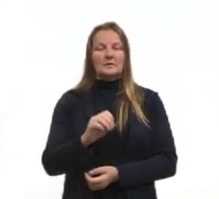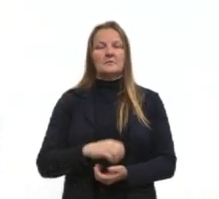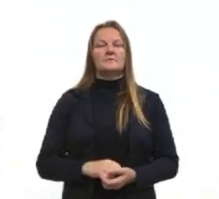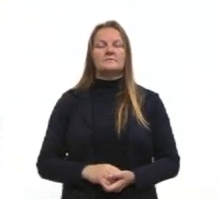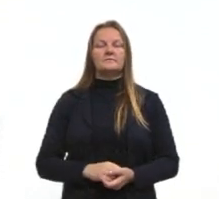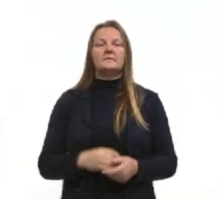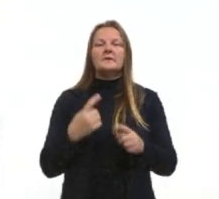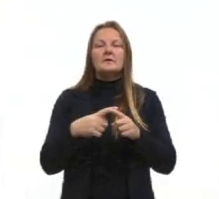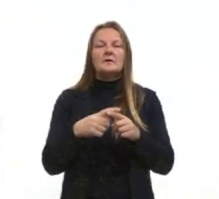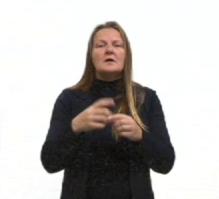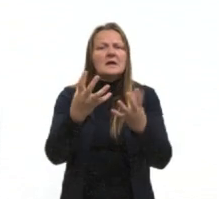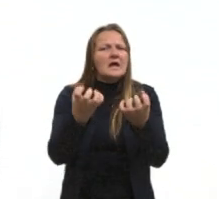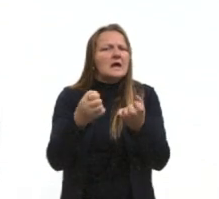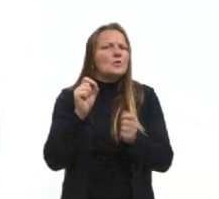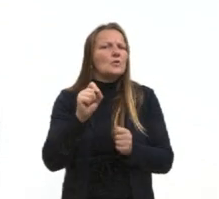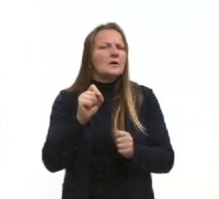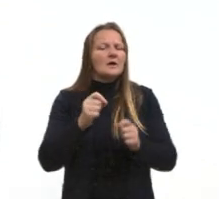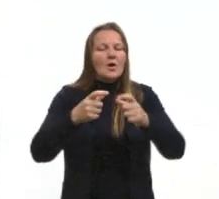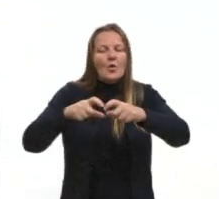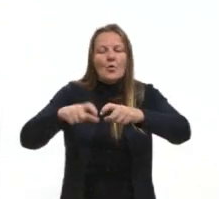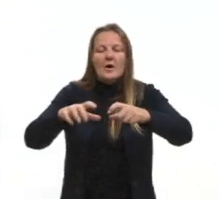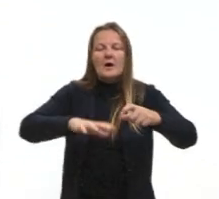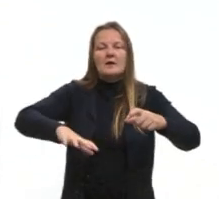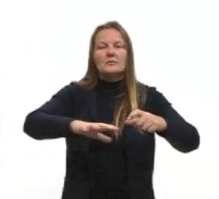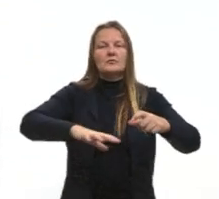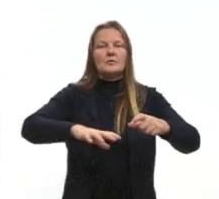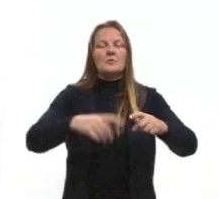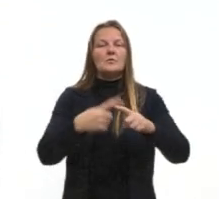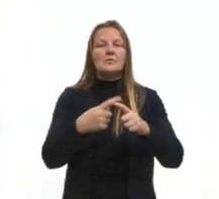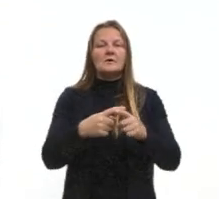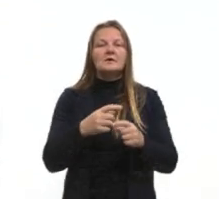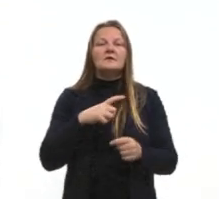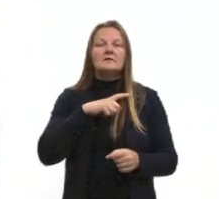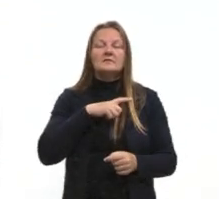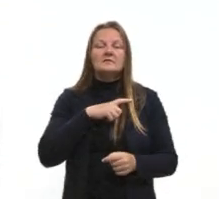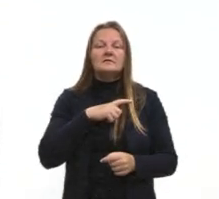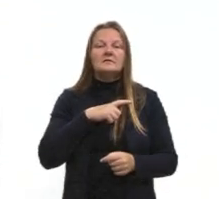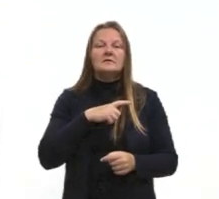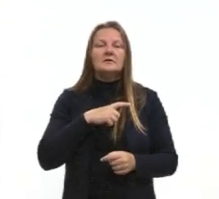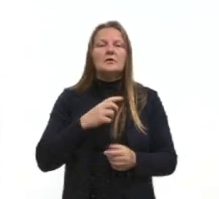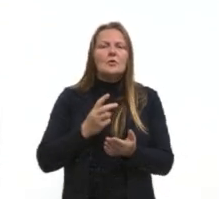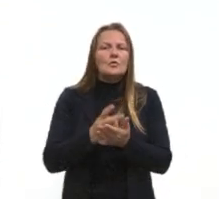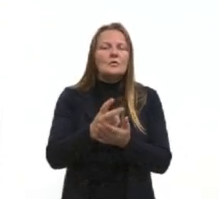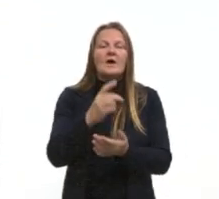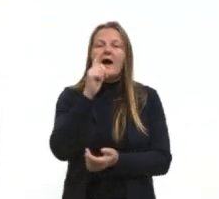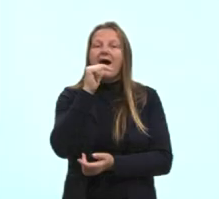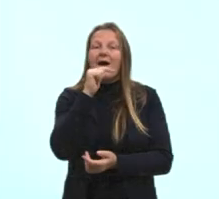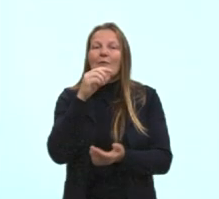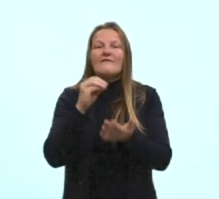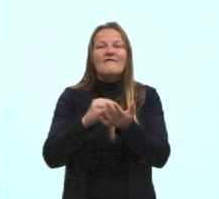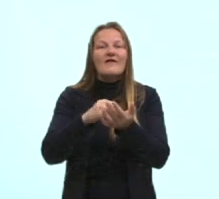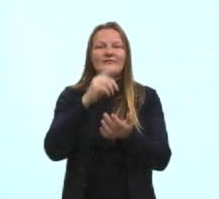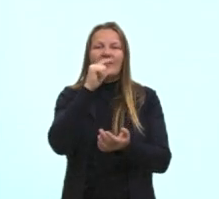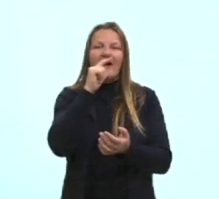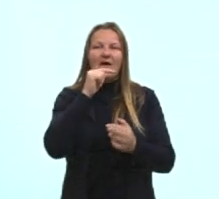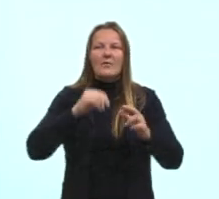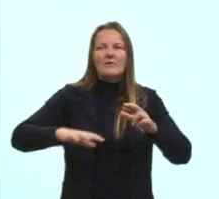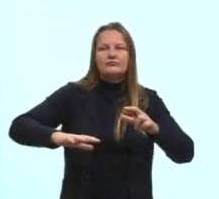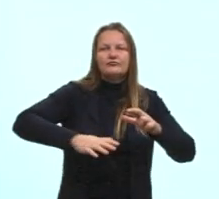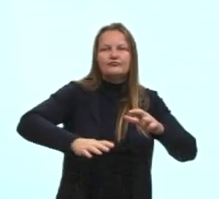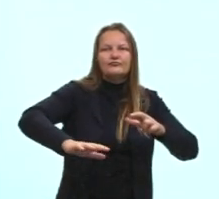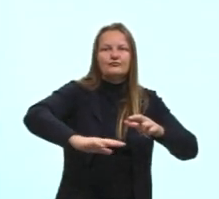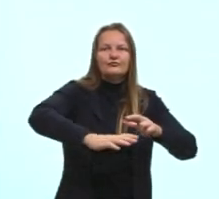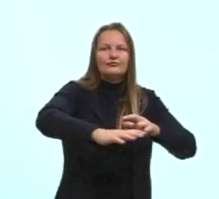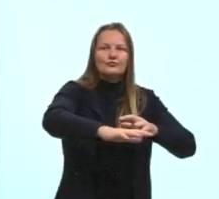né que eles querem justamente um local deles é por causa da quantidade de água né a água que irriga o